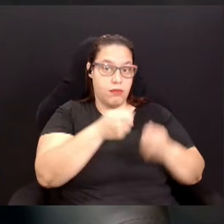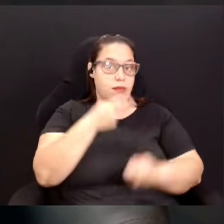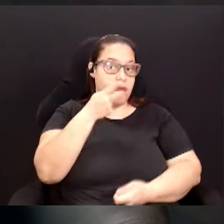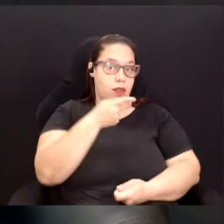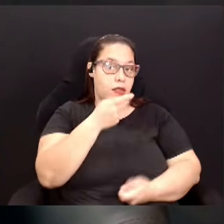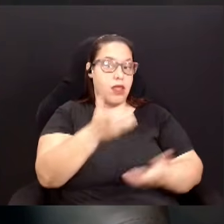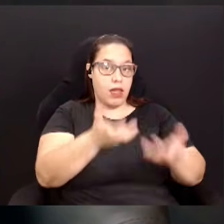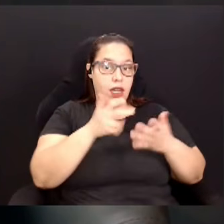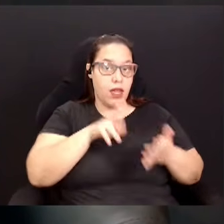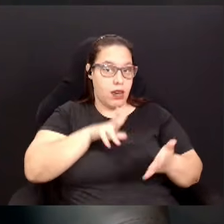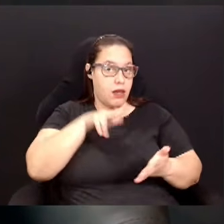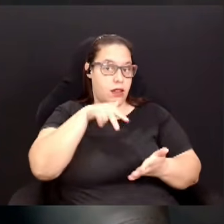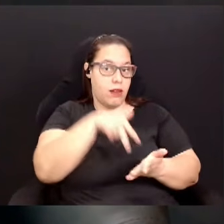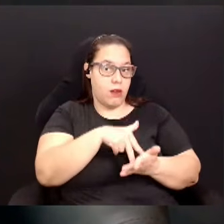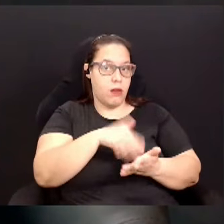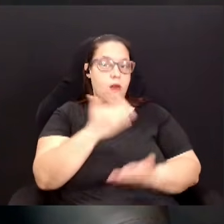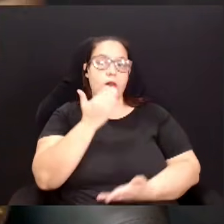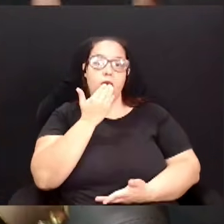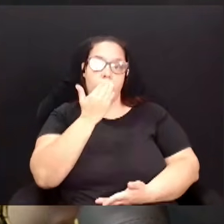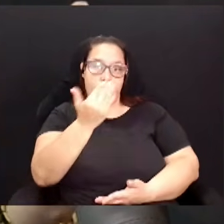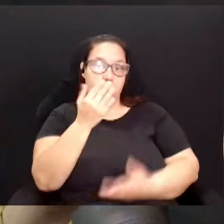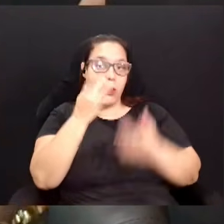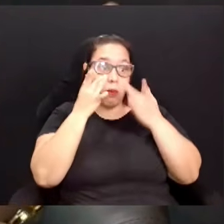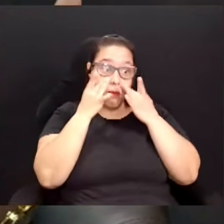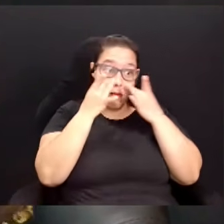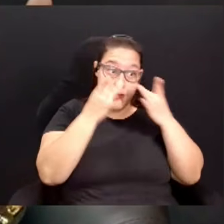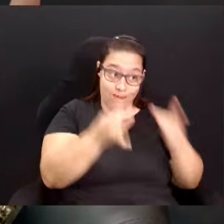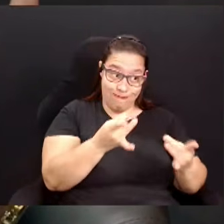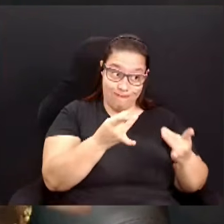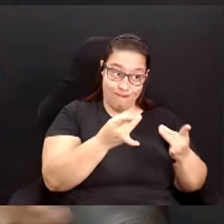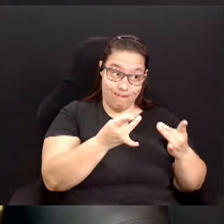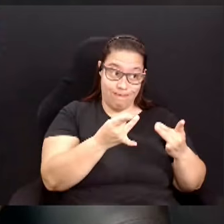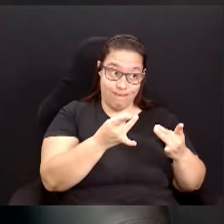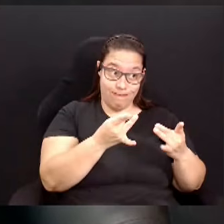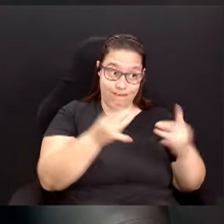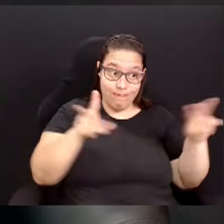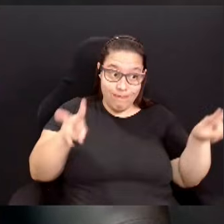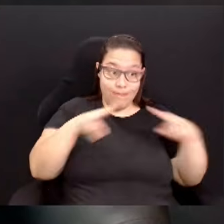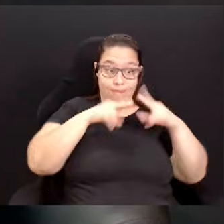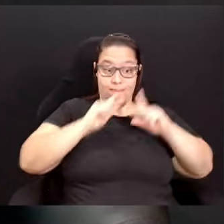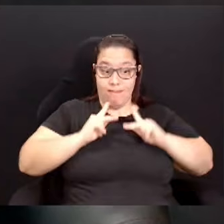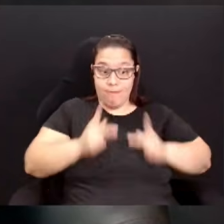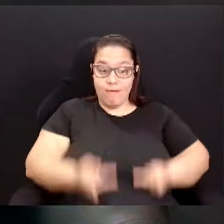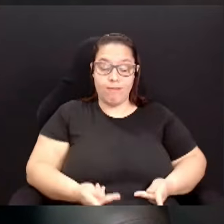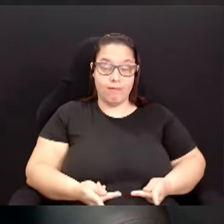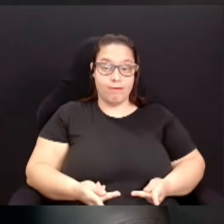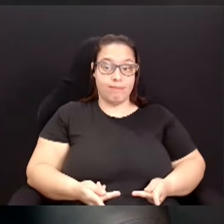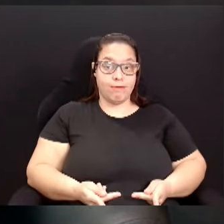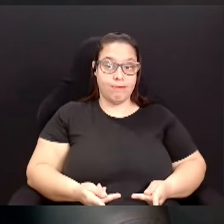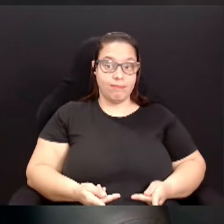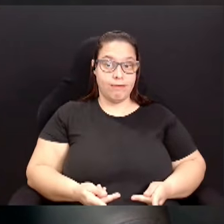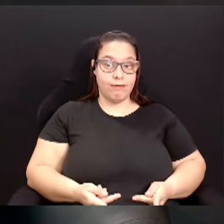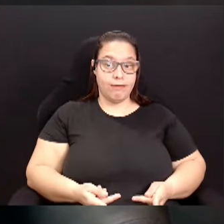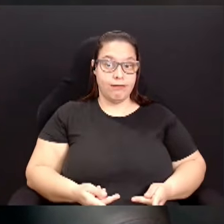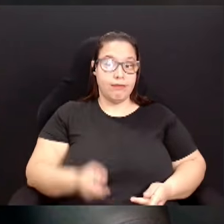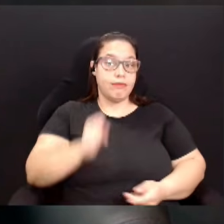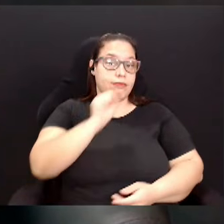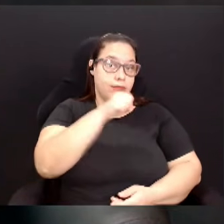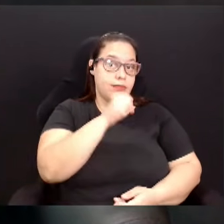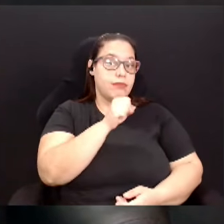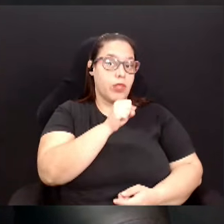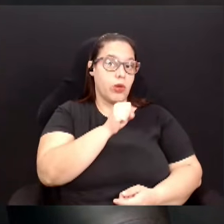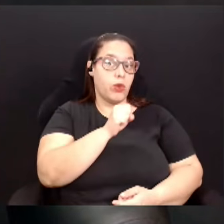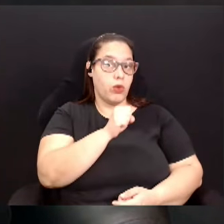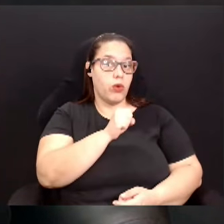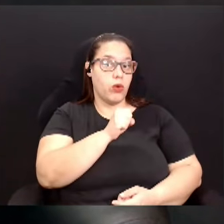só um pedido de atenção, né, esse olhar mais humanizado, né. É claro que às vezes sim, pode ser uma falta às